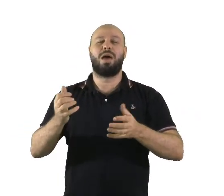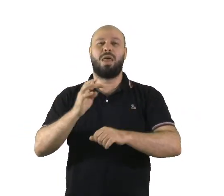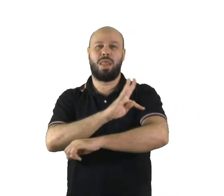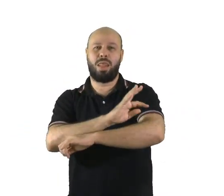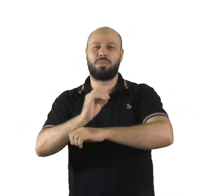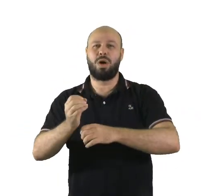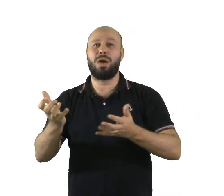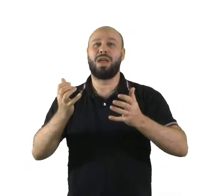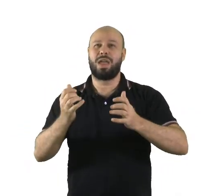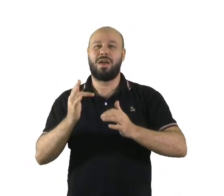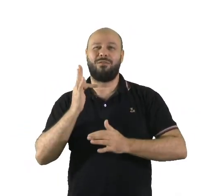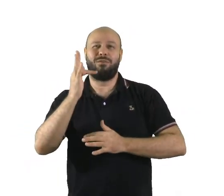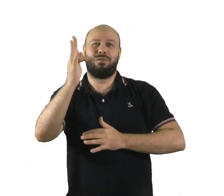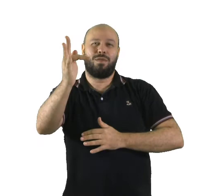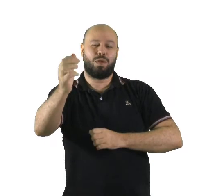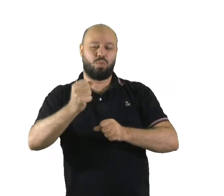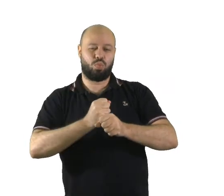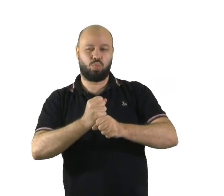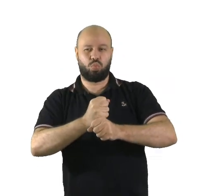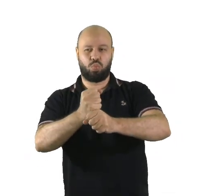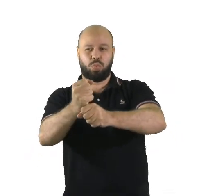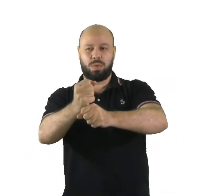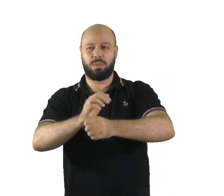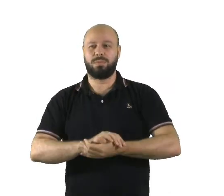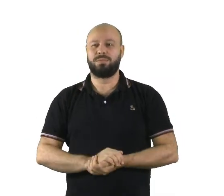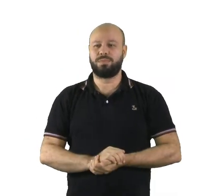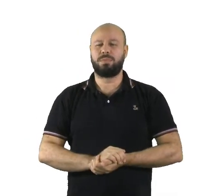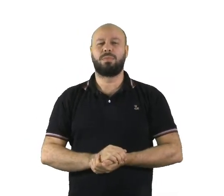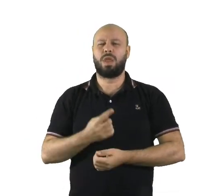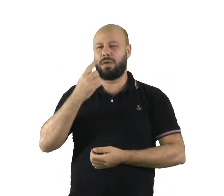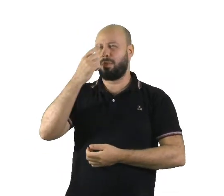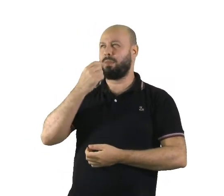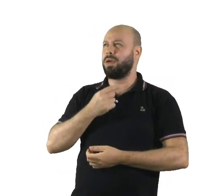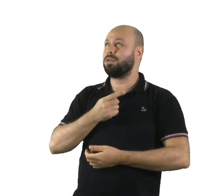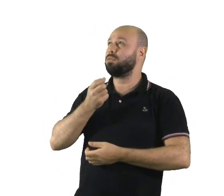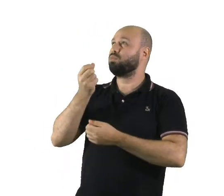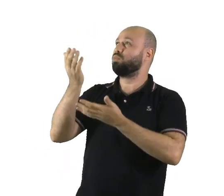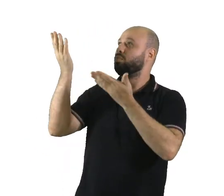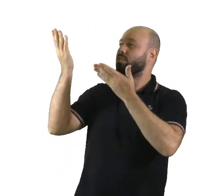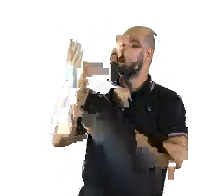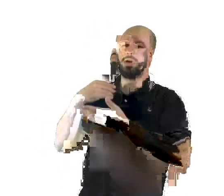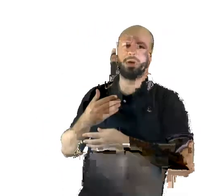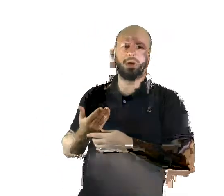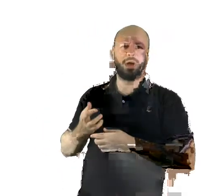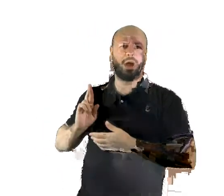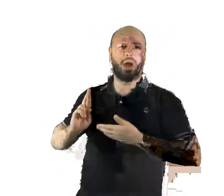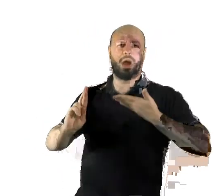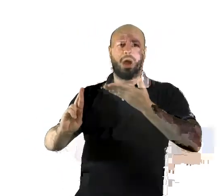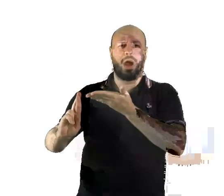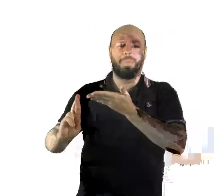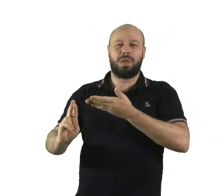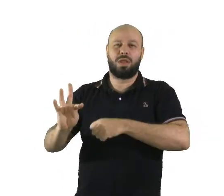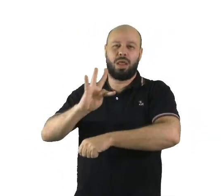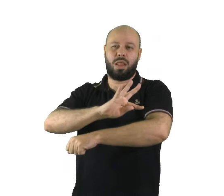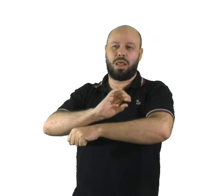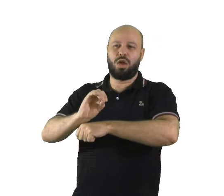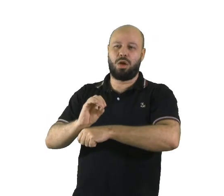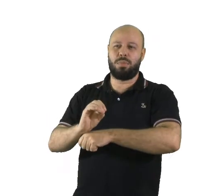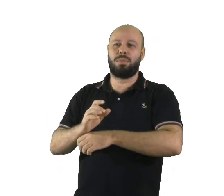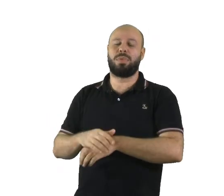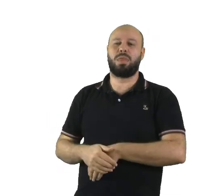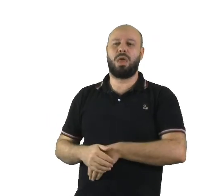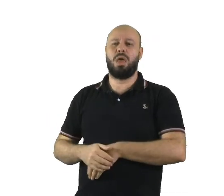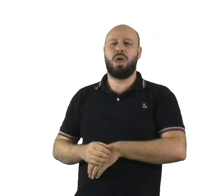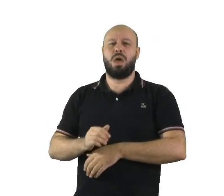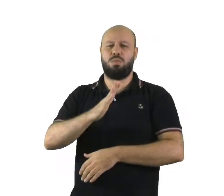anos. E eu coloquei algumas imagens que representam tão bem o nosso estado. Aí os paredões que nós